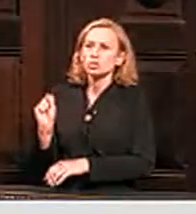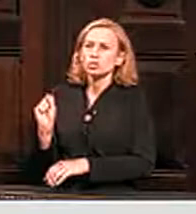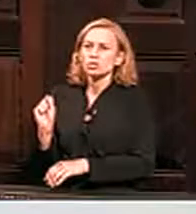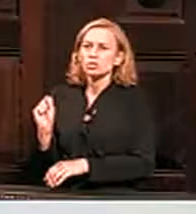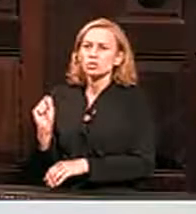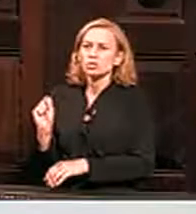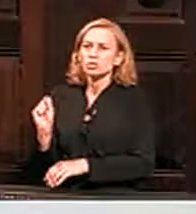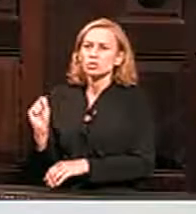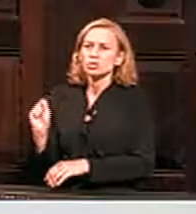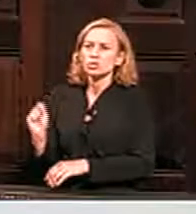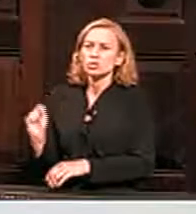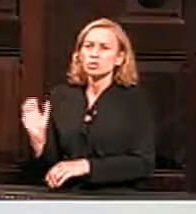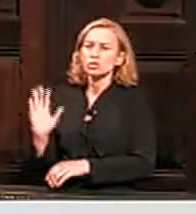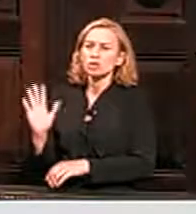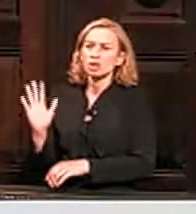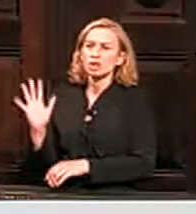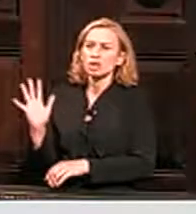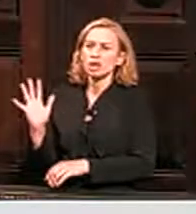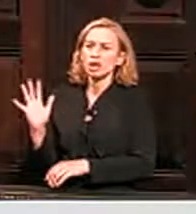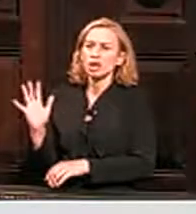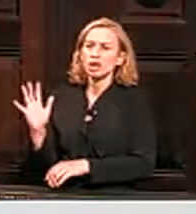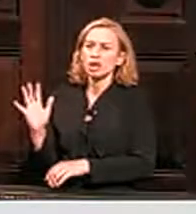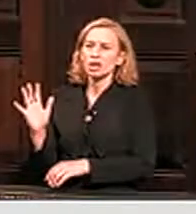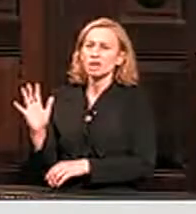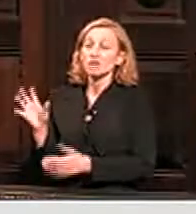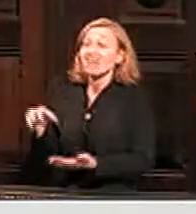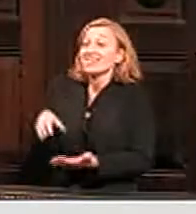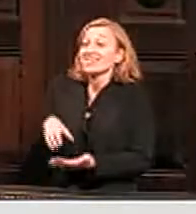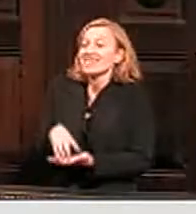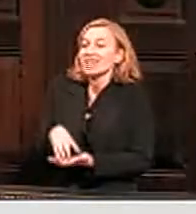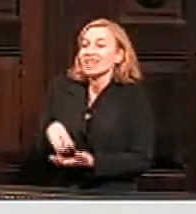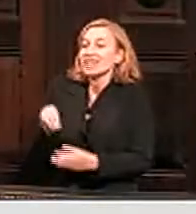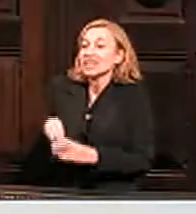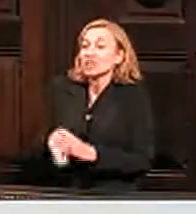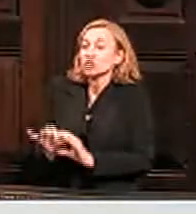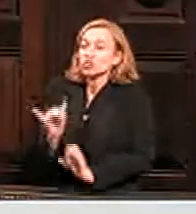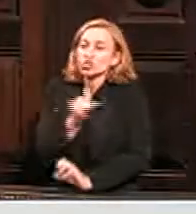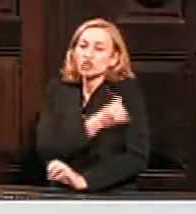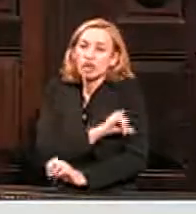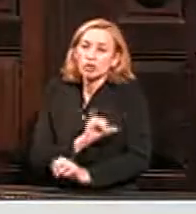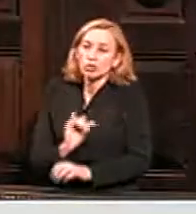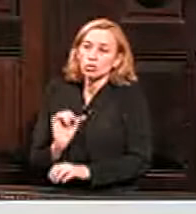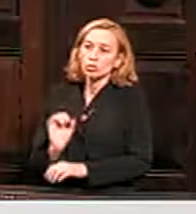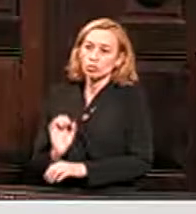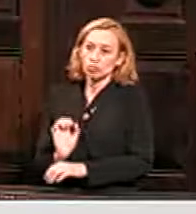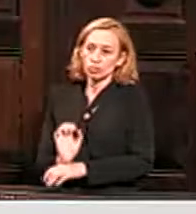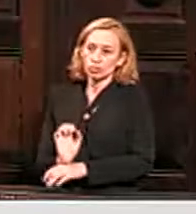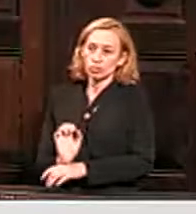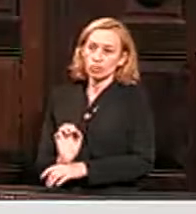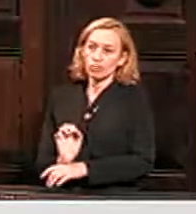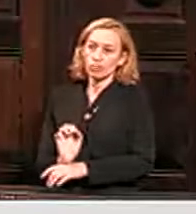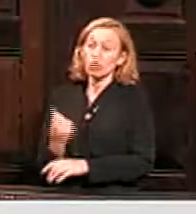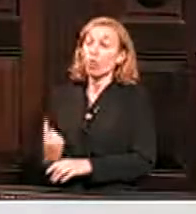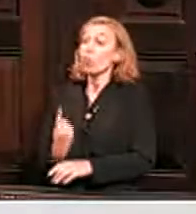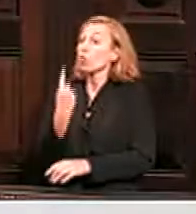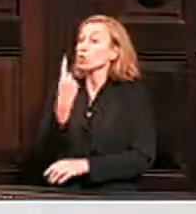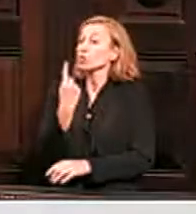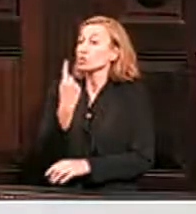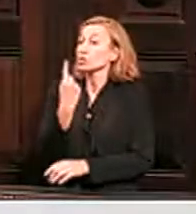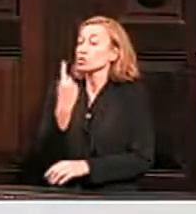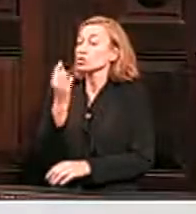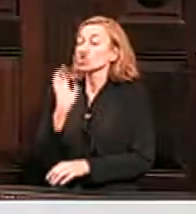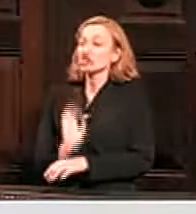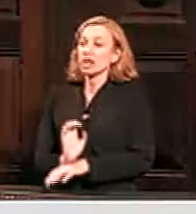sobre a alíquota, ela não é centralizada no Estado do Rio de Janeiro. Mas o Estado do Rio de Janeiro foi o único que tomou essa medida